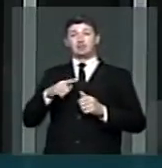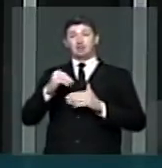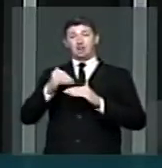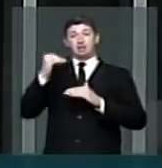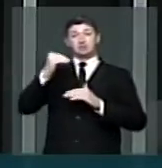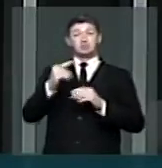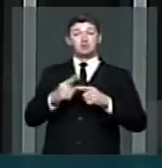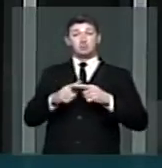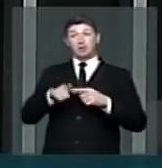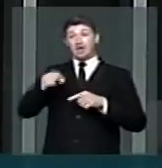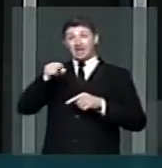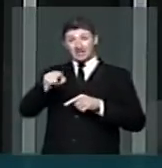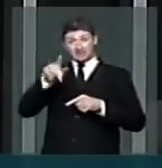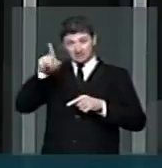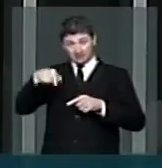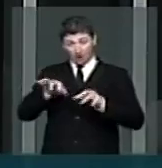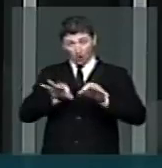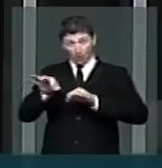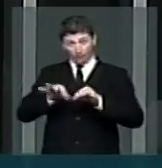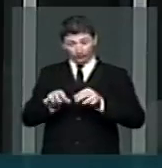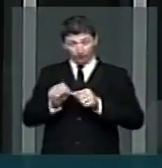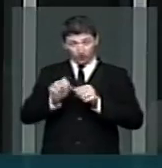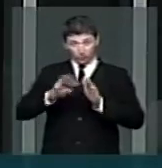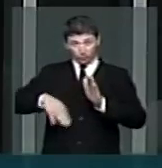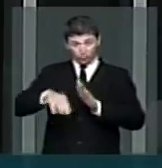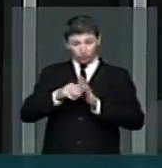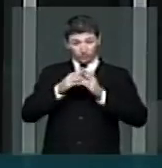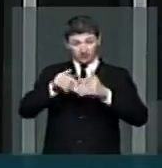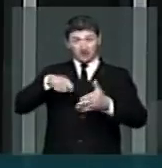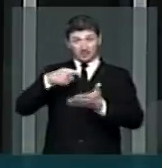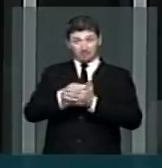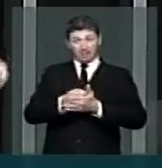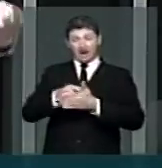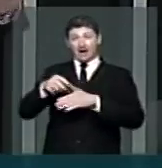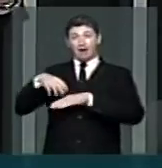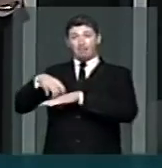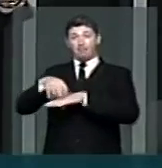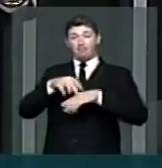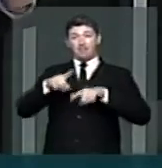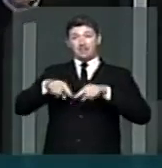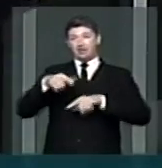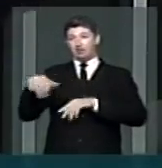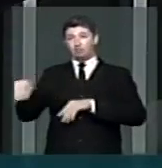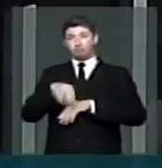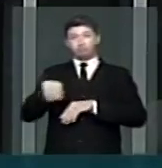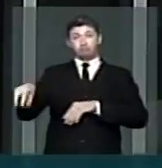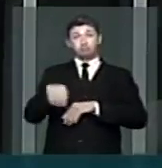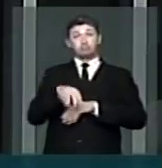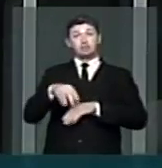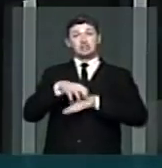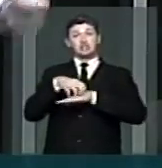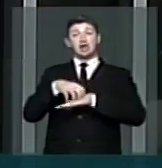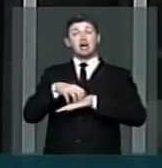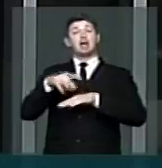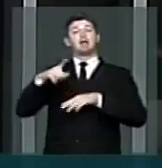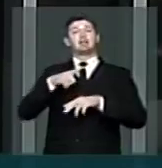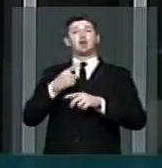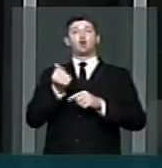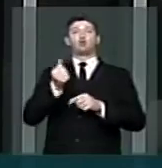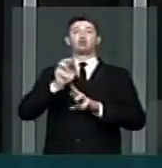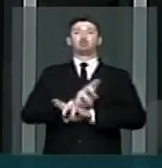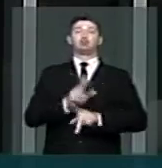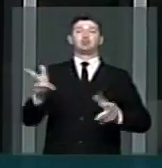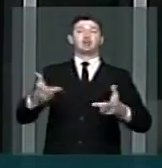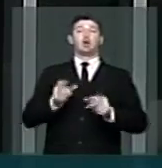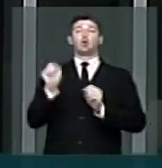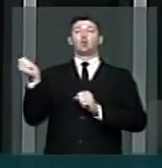operador portuário, que tinha licitação e que está pagando movimentação de carga, vai ter um custo completamente diferente daquele que